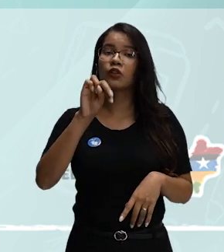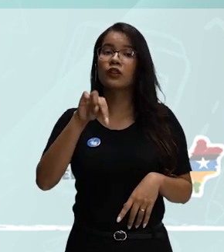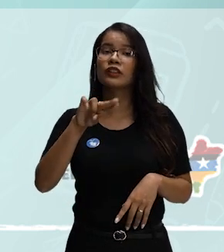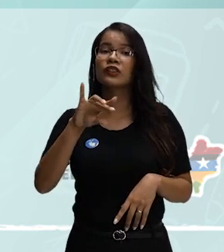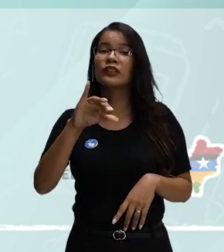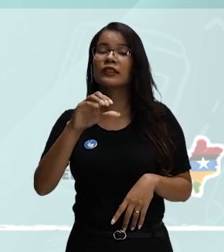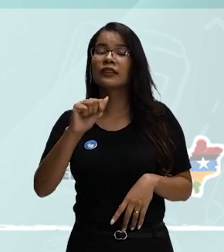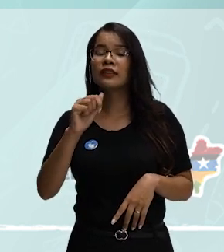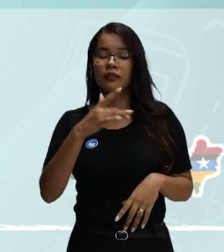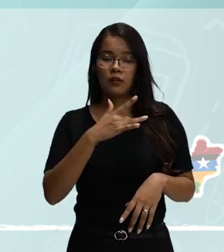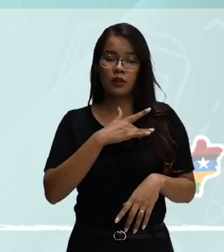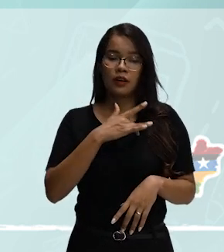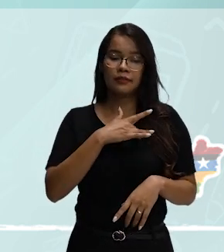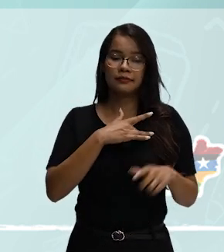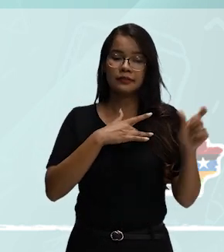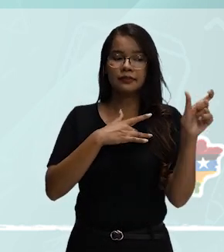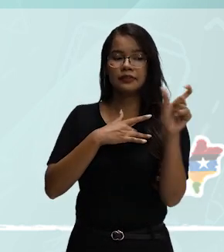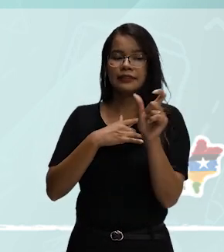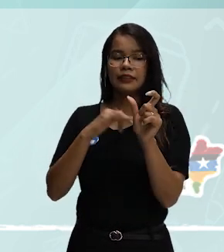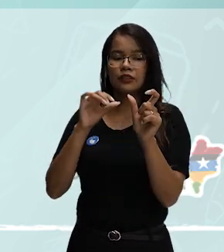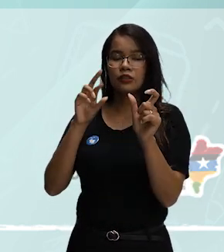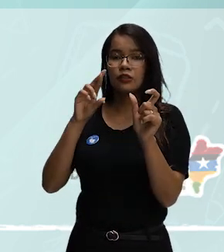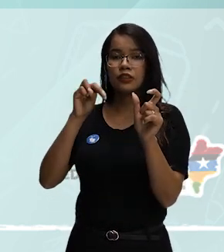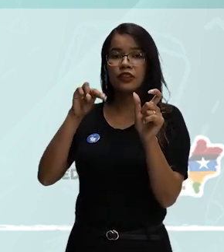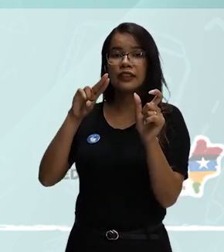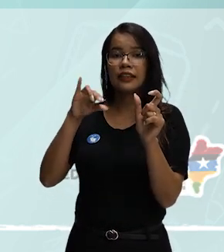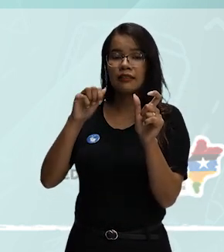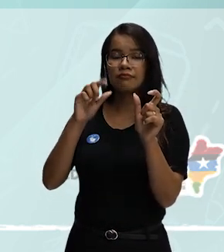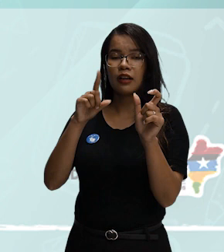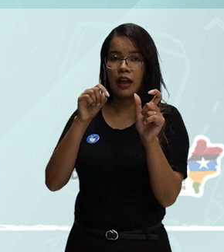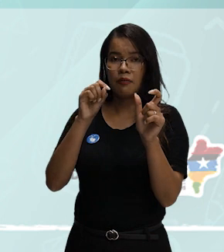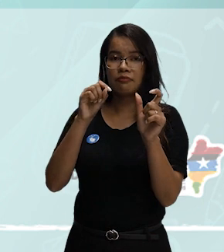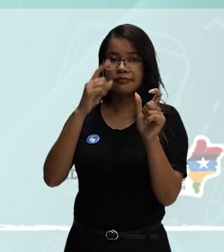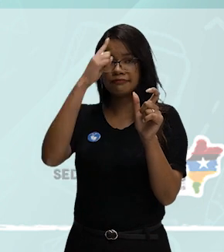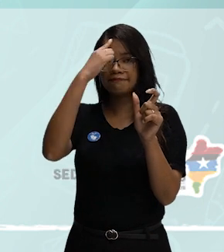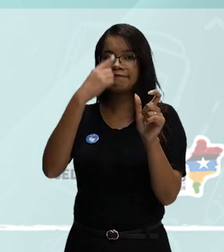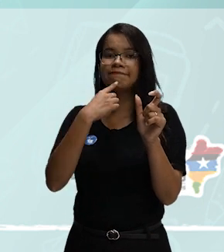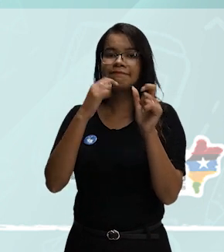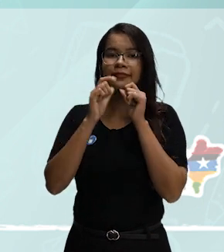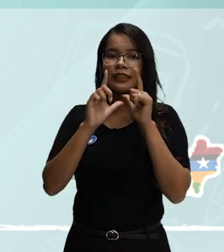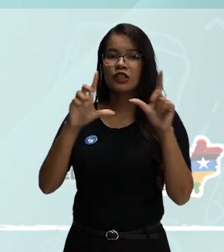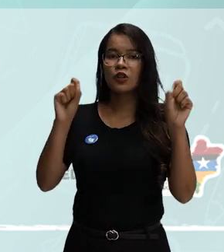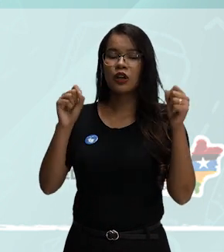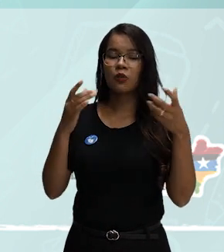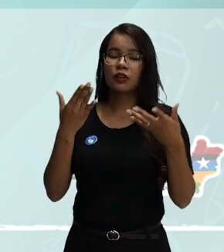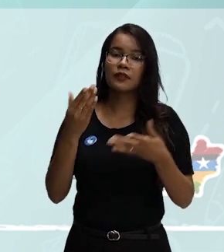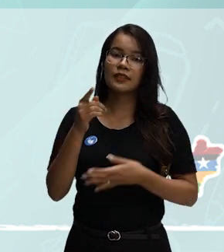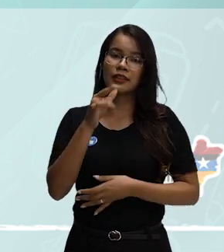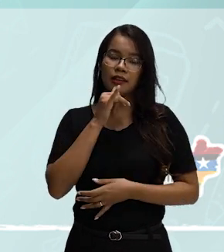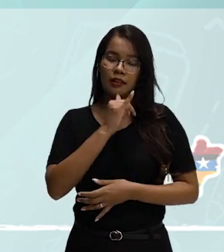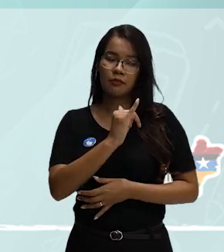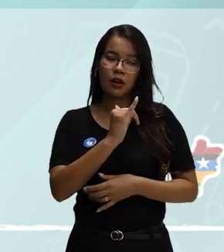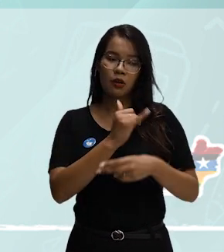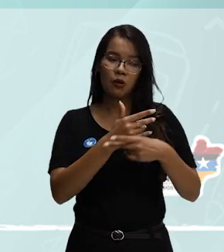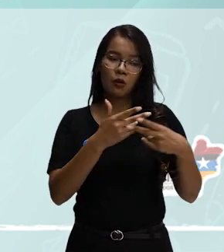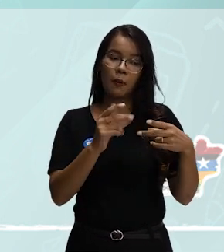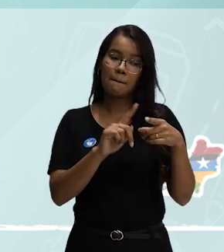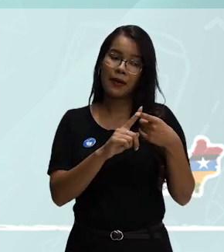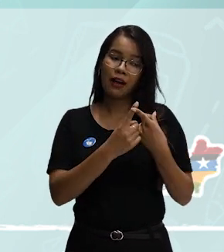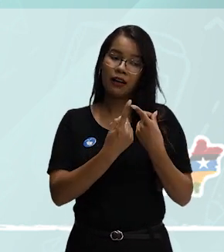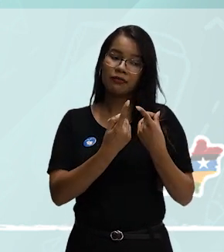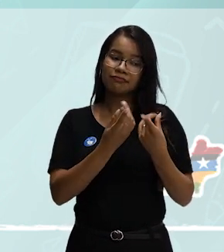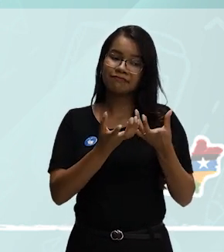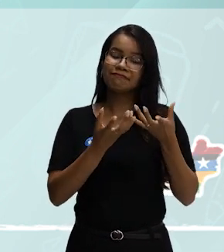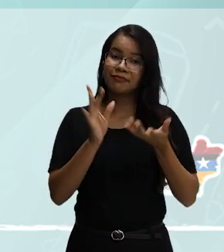romântica. Ironia é uma figura de linguagem onde você diz uma coisa, na verdade você está querendo dizer o contrário, tá?